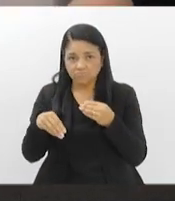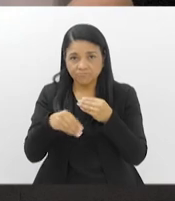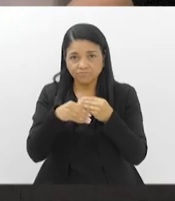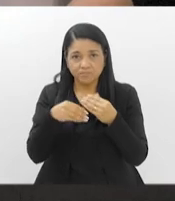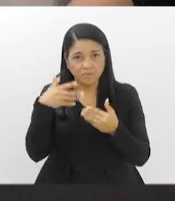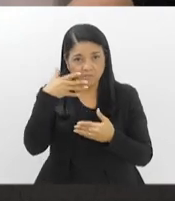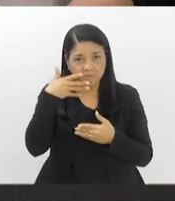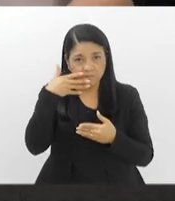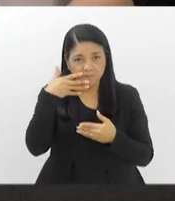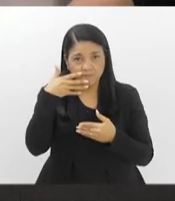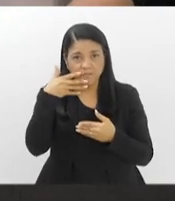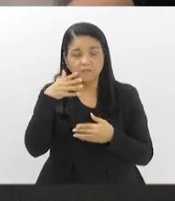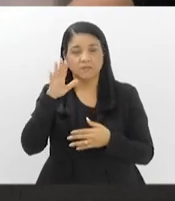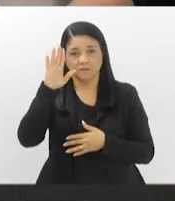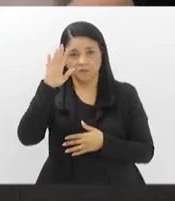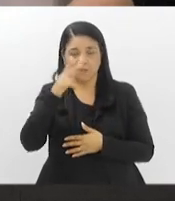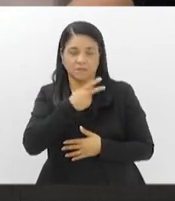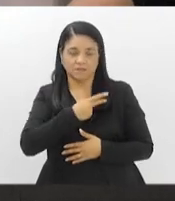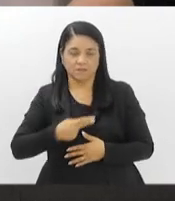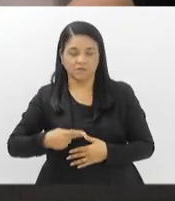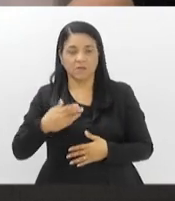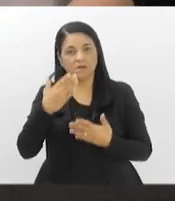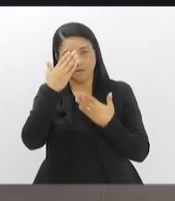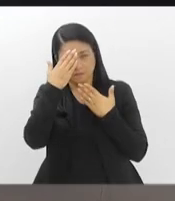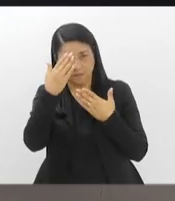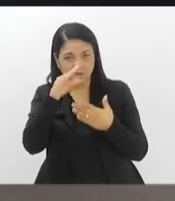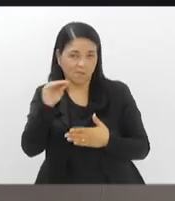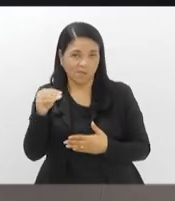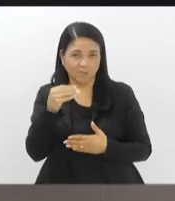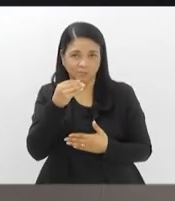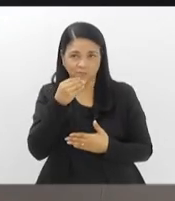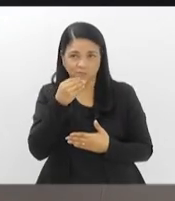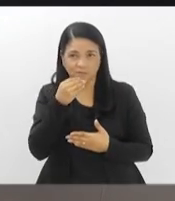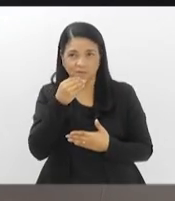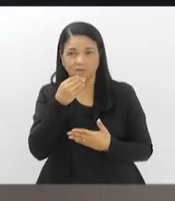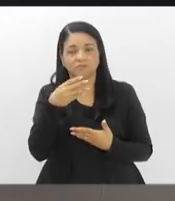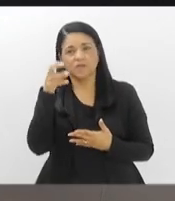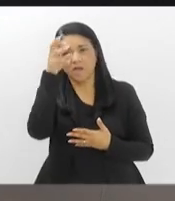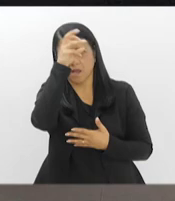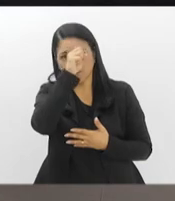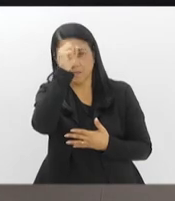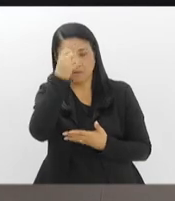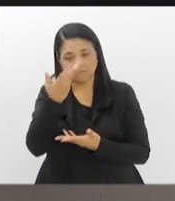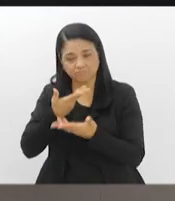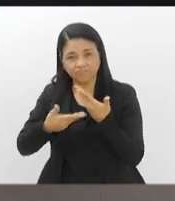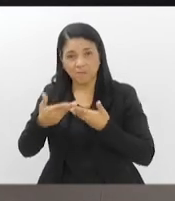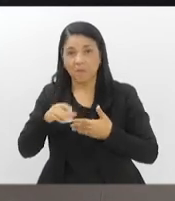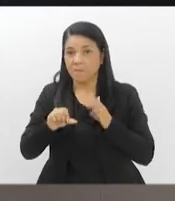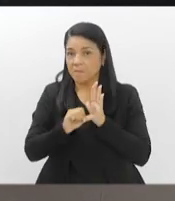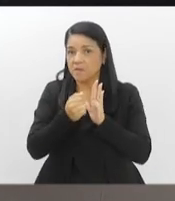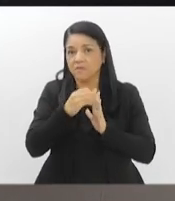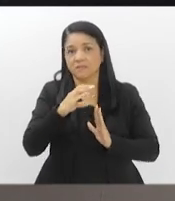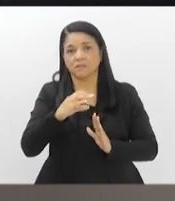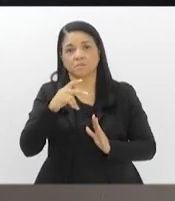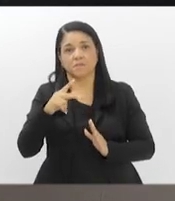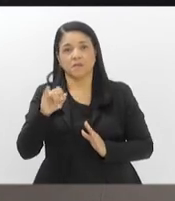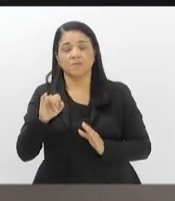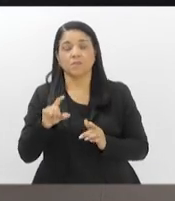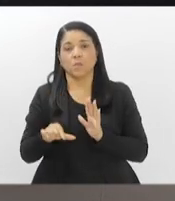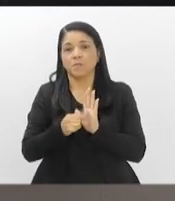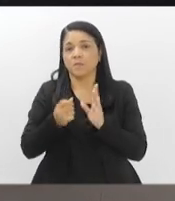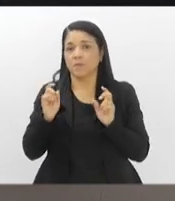palavra Presidente só para agradecer mais uma vez a oportunidade de estar aprendendo aqui com todos vocês é minha primeira CPI meu primeiro mandato